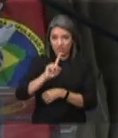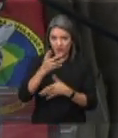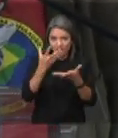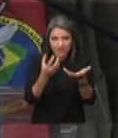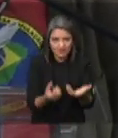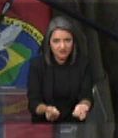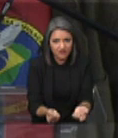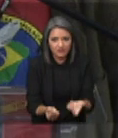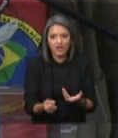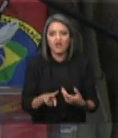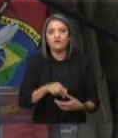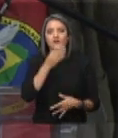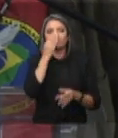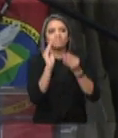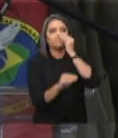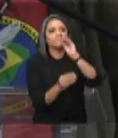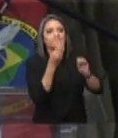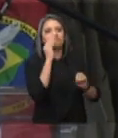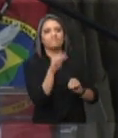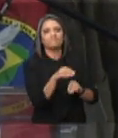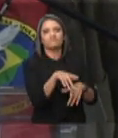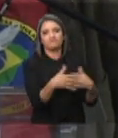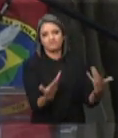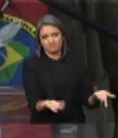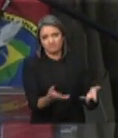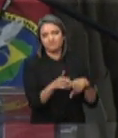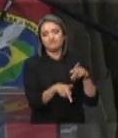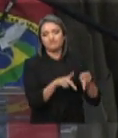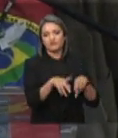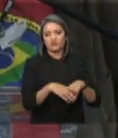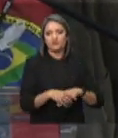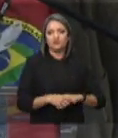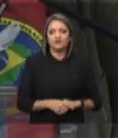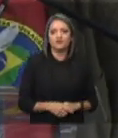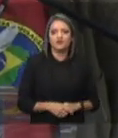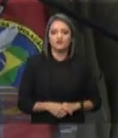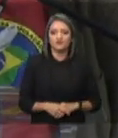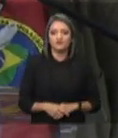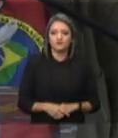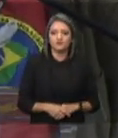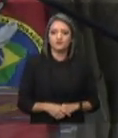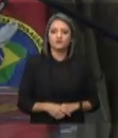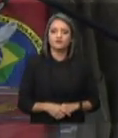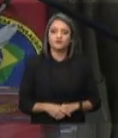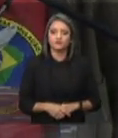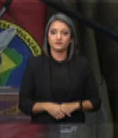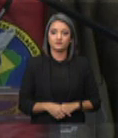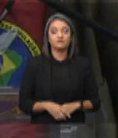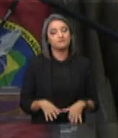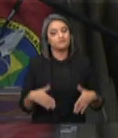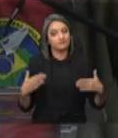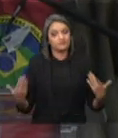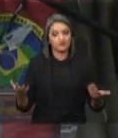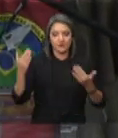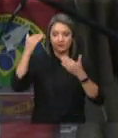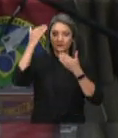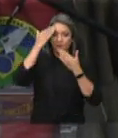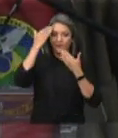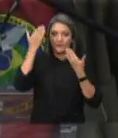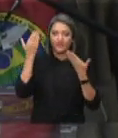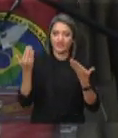materializando a gente fazendo essa margeneização Total então muito obrigado